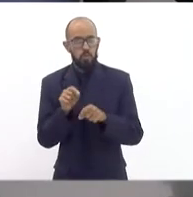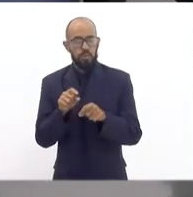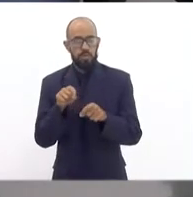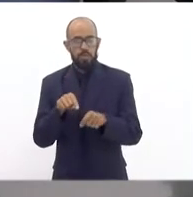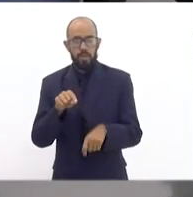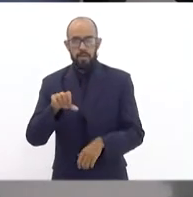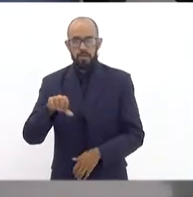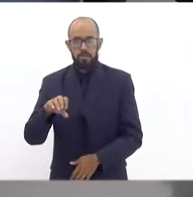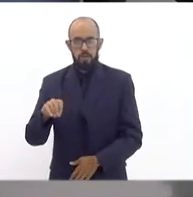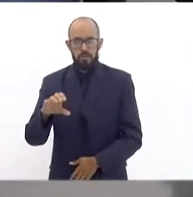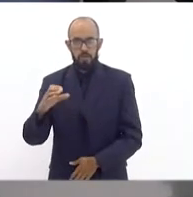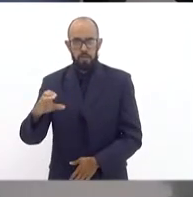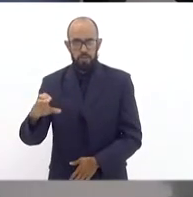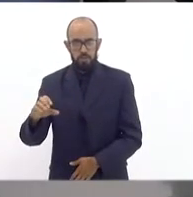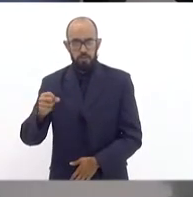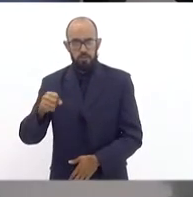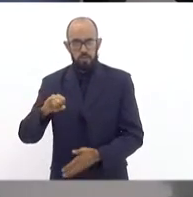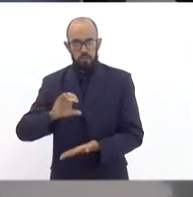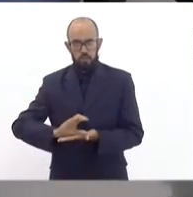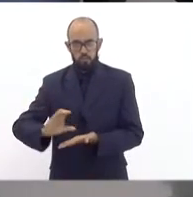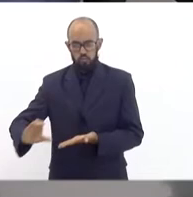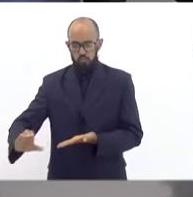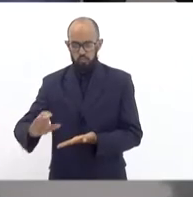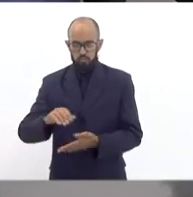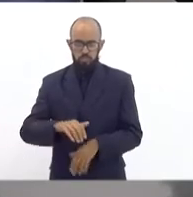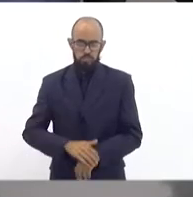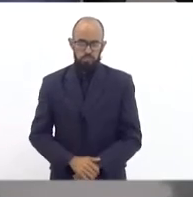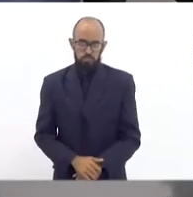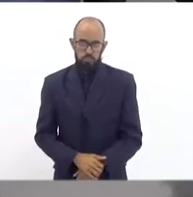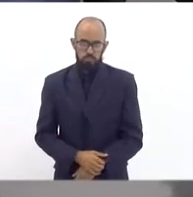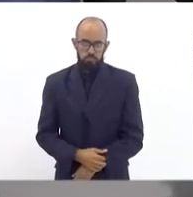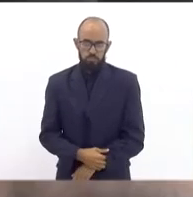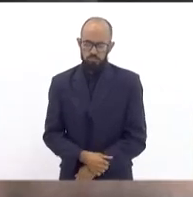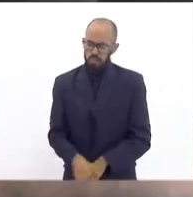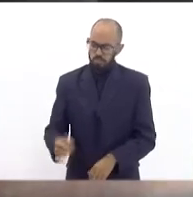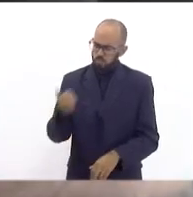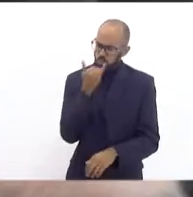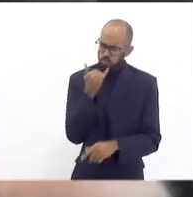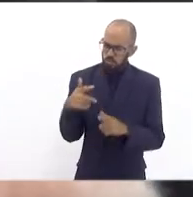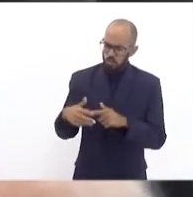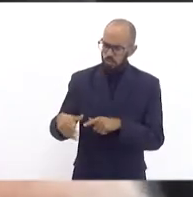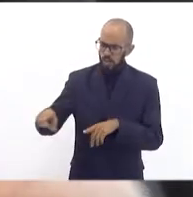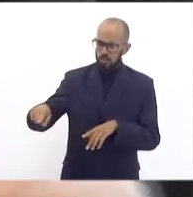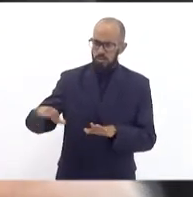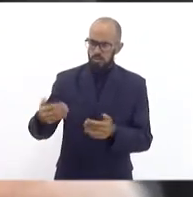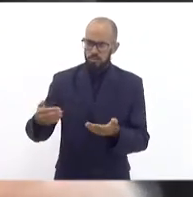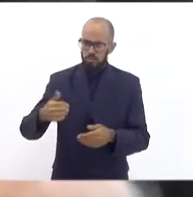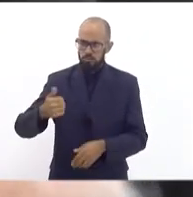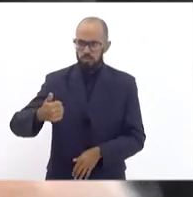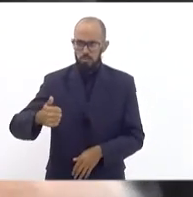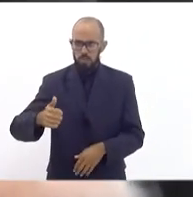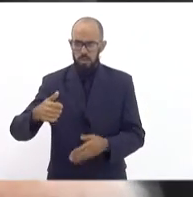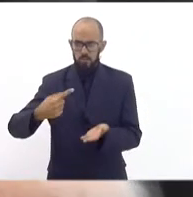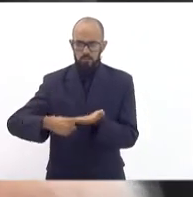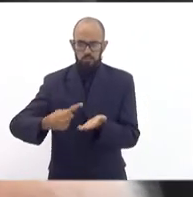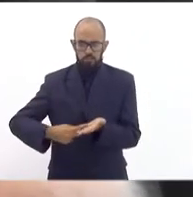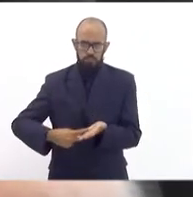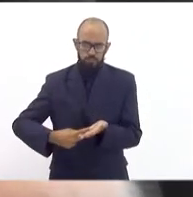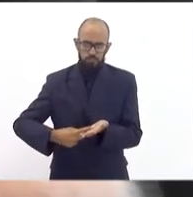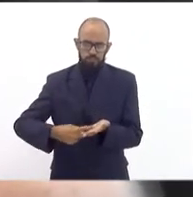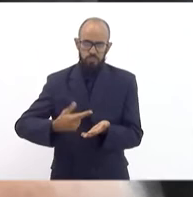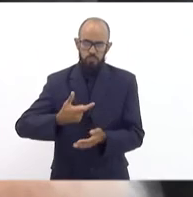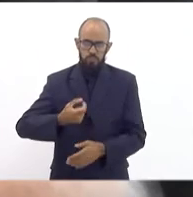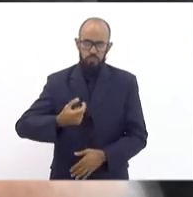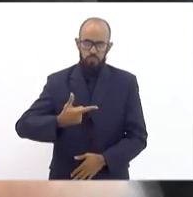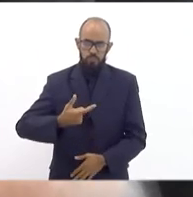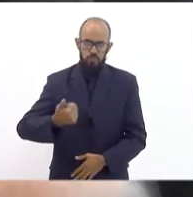90 centavos, se ele é um subsídio, tá, se então ele é... Então, só para entender, desculpe interrompê-lo, esse 11º aditivo celebrado em 2021... Isso,